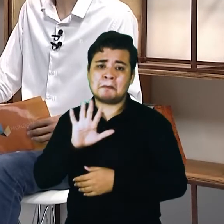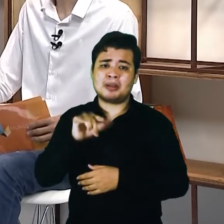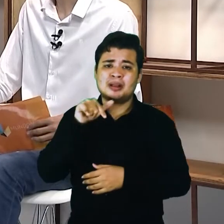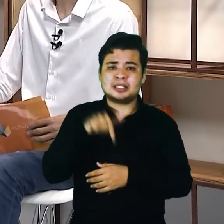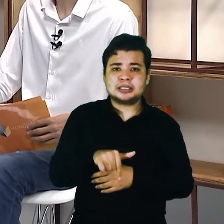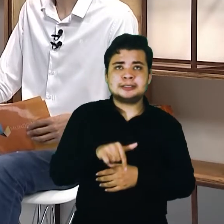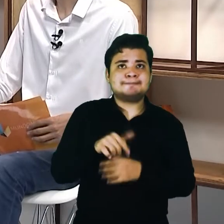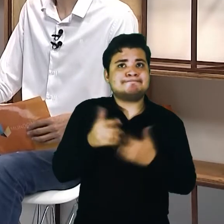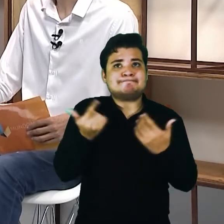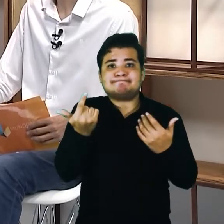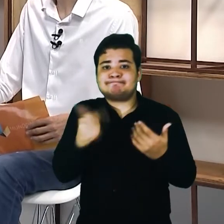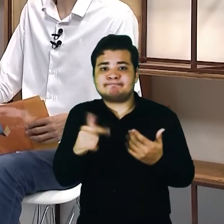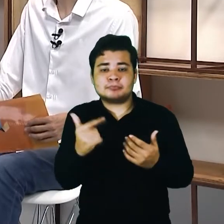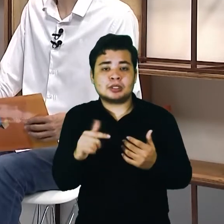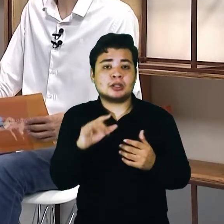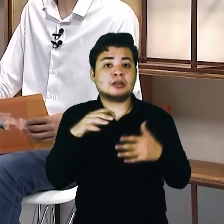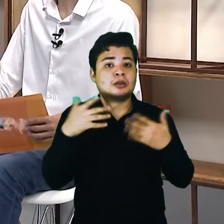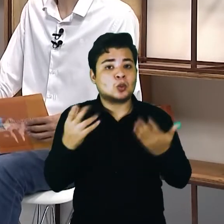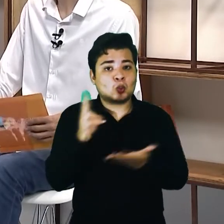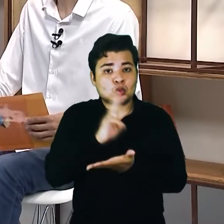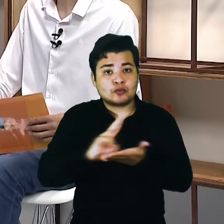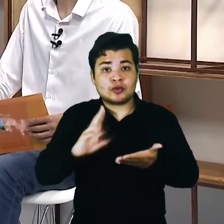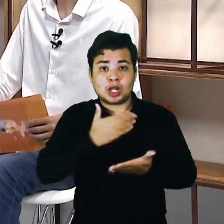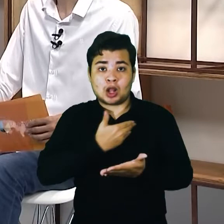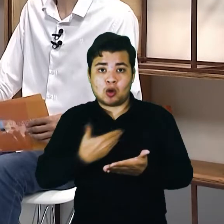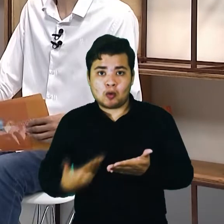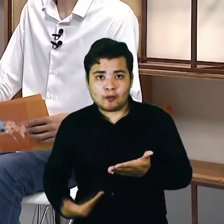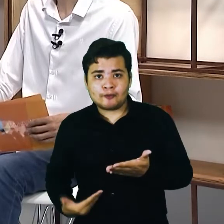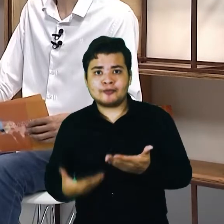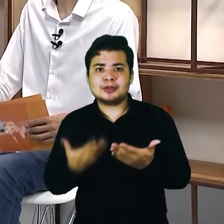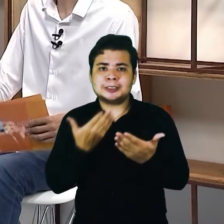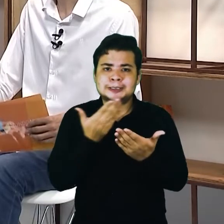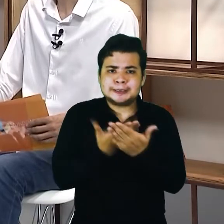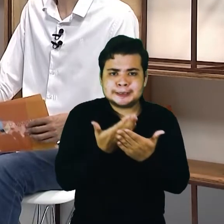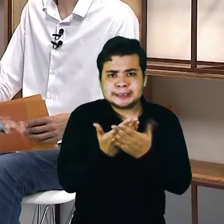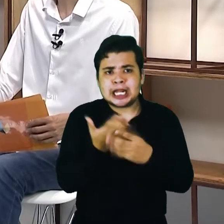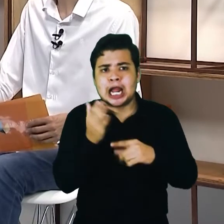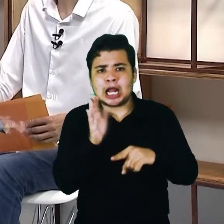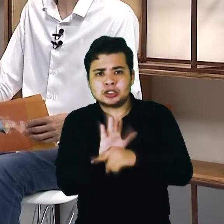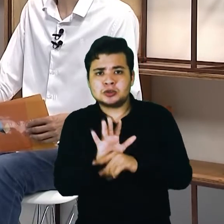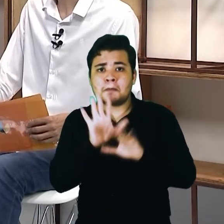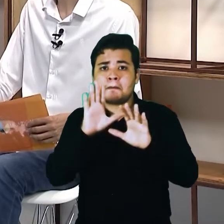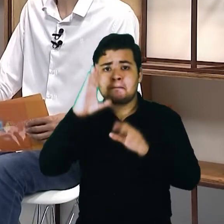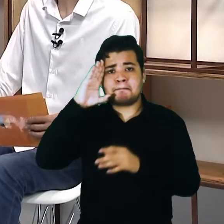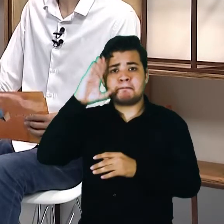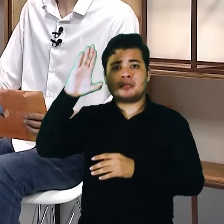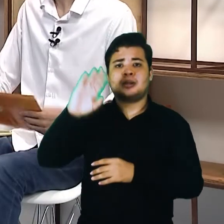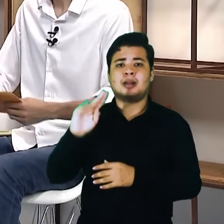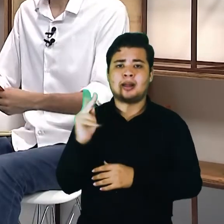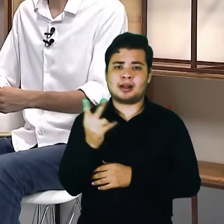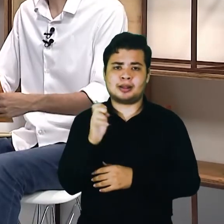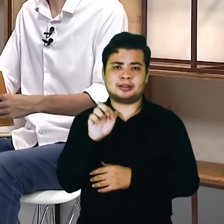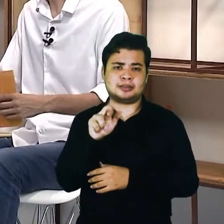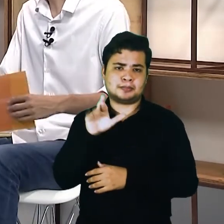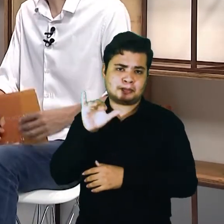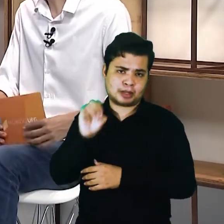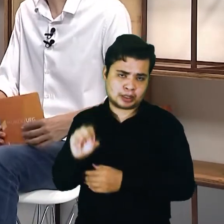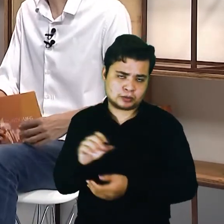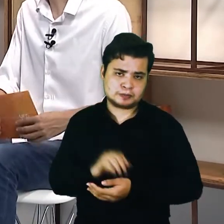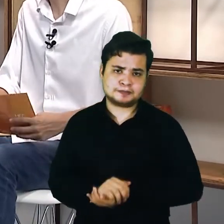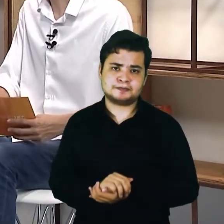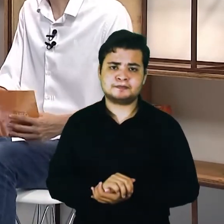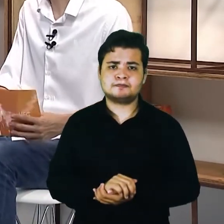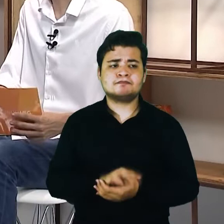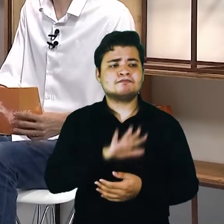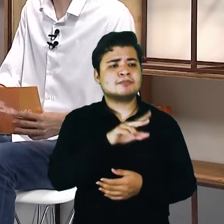do país, e o herbário vai continuar tendo a sua importância nessas pesquisas. Professora Nádia, na